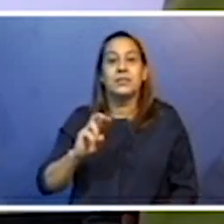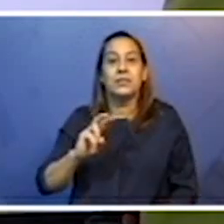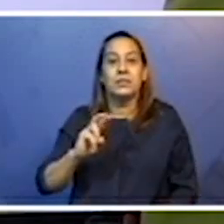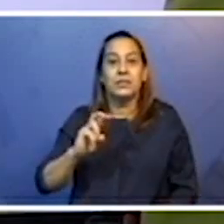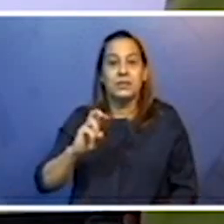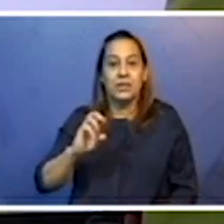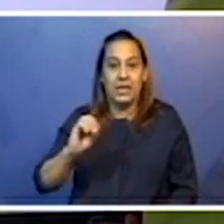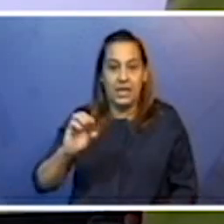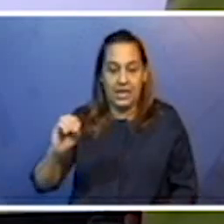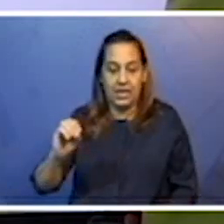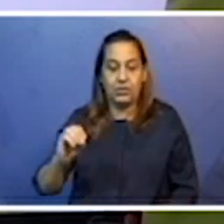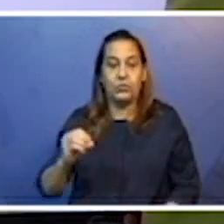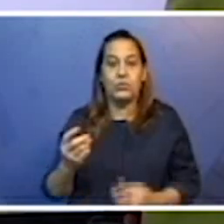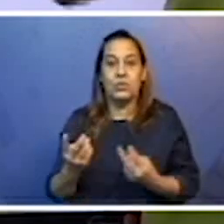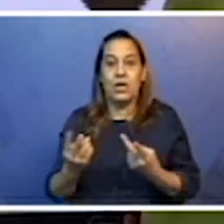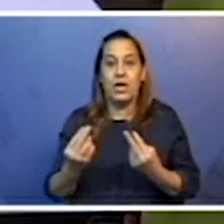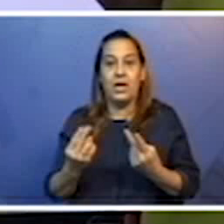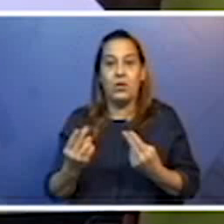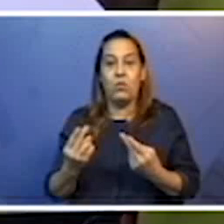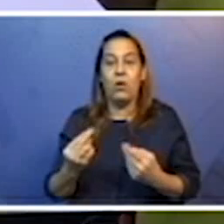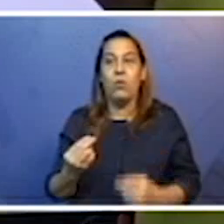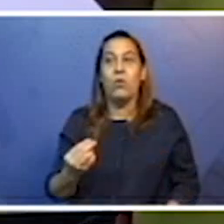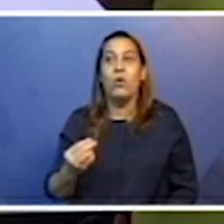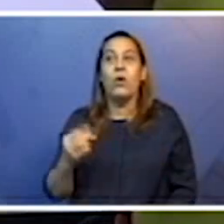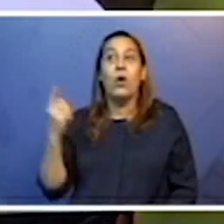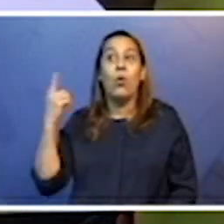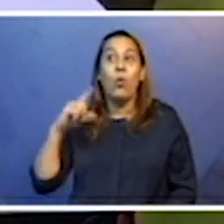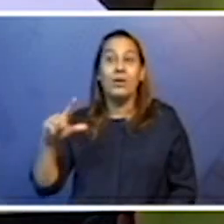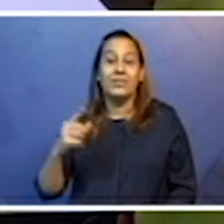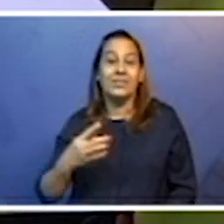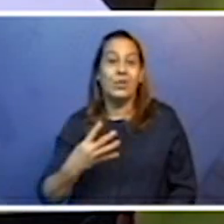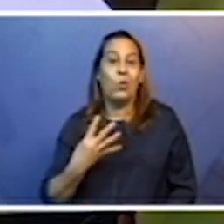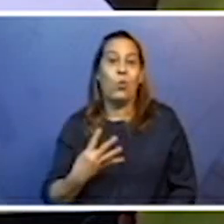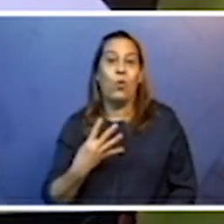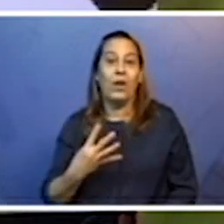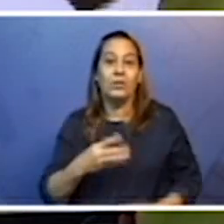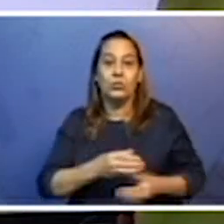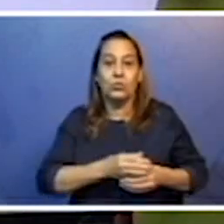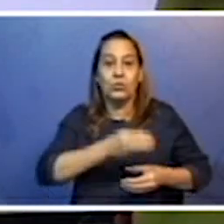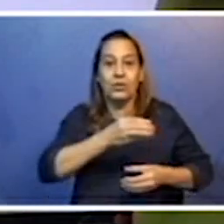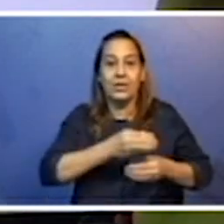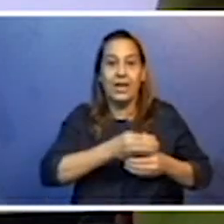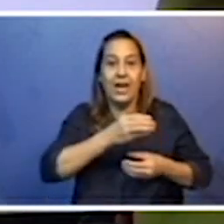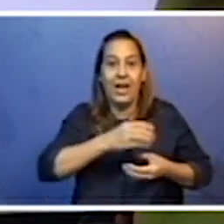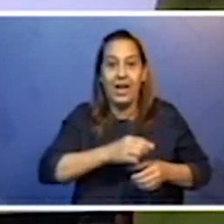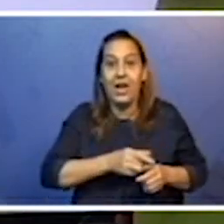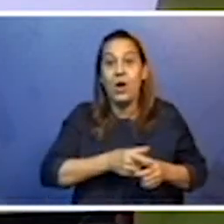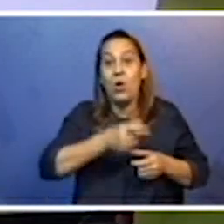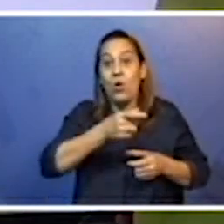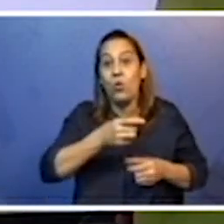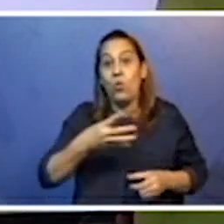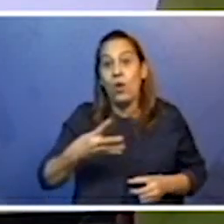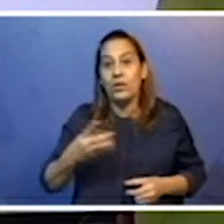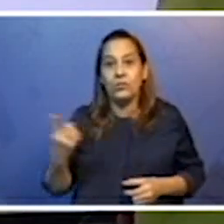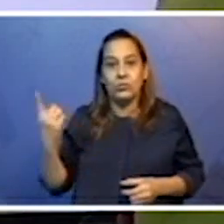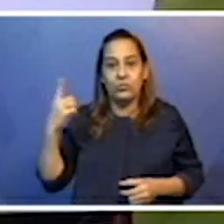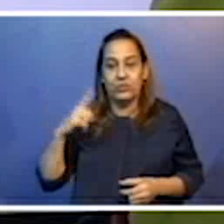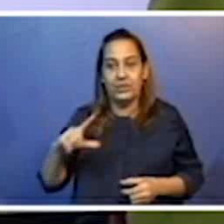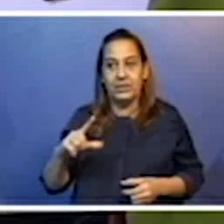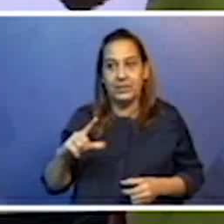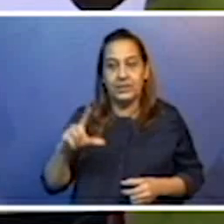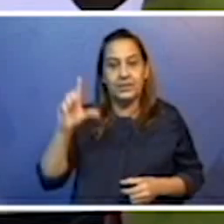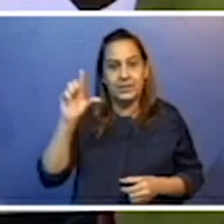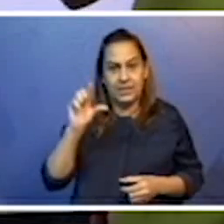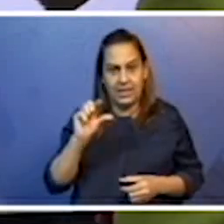essa, 500 mais 500. Então, gente, eu preciso de 4 dessa. Se eu colocar 4 vezes aqui,